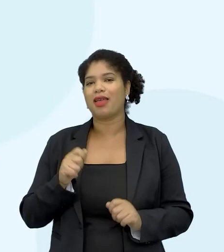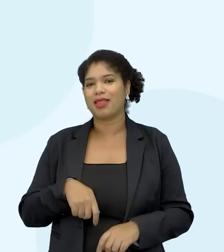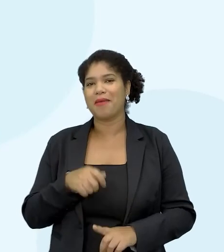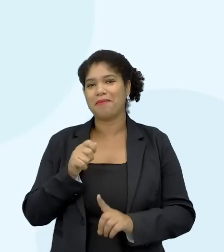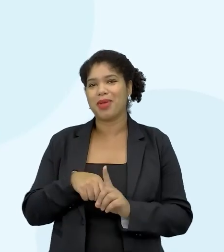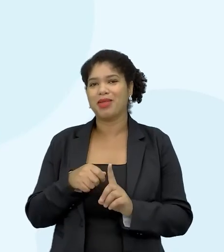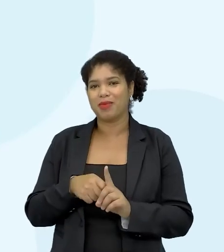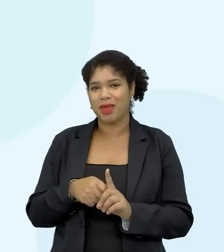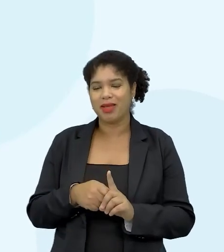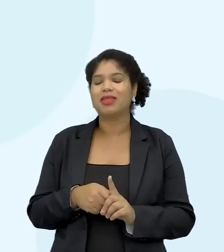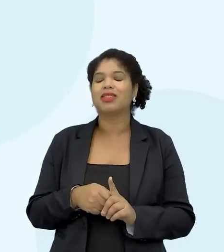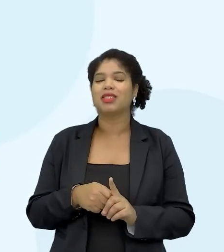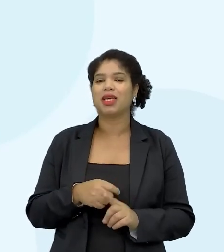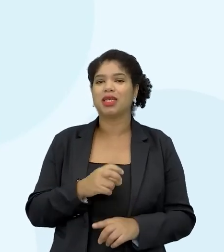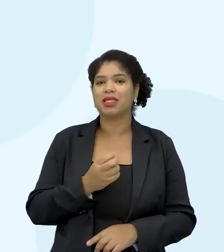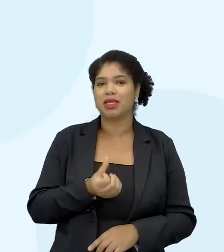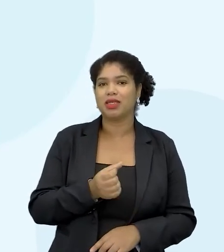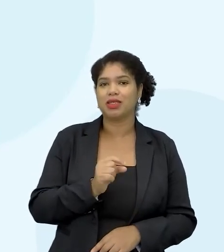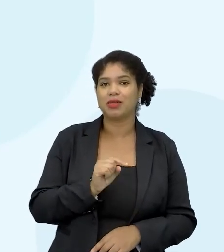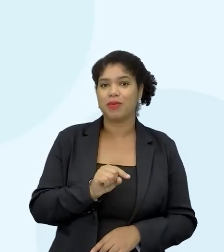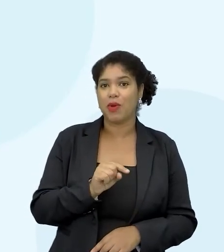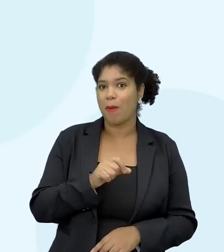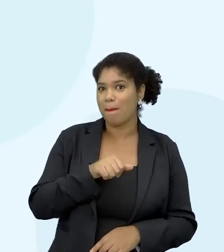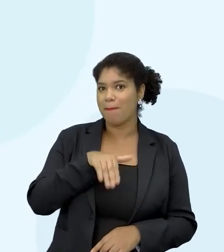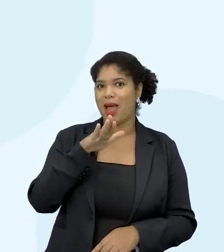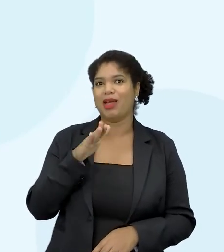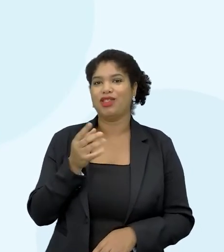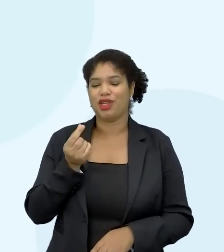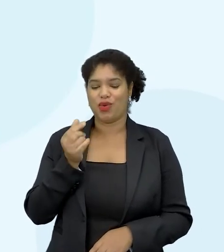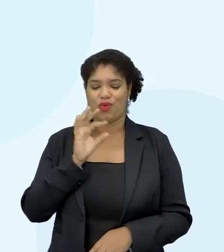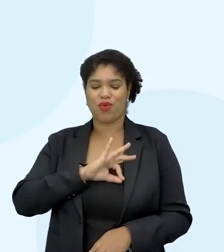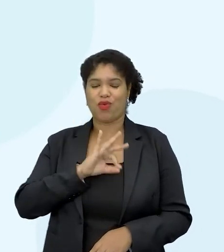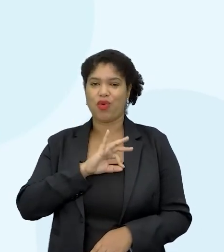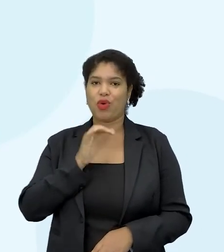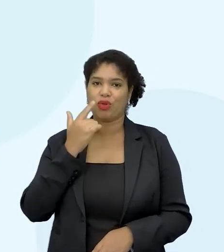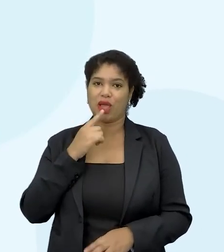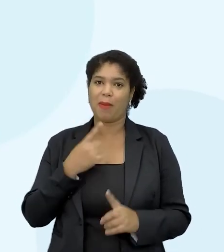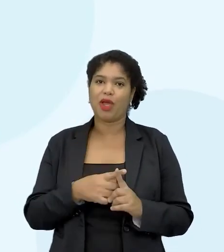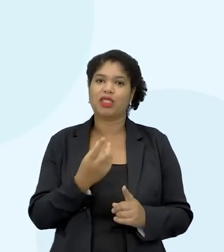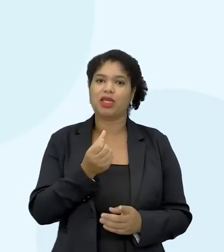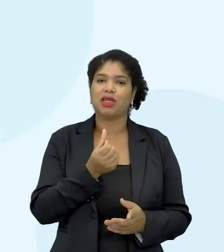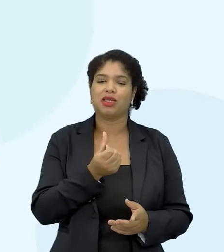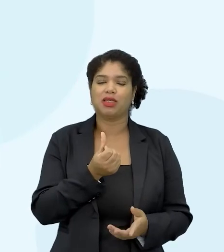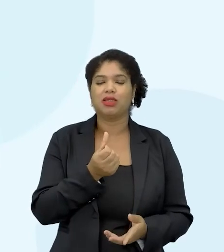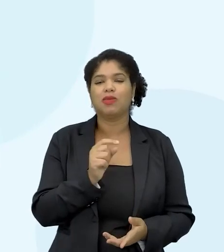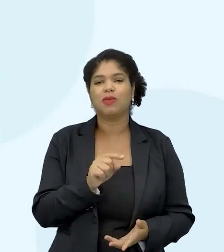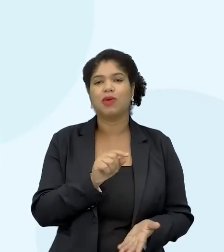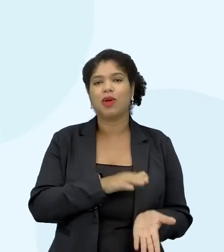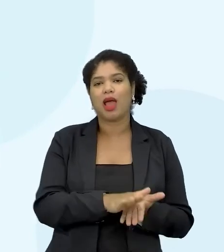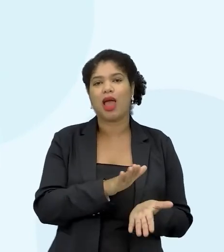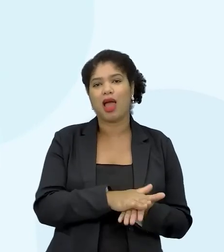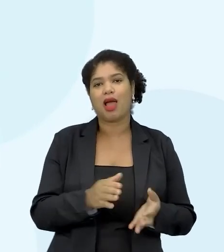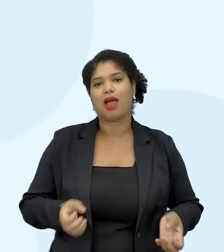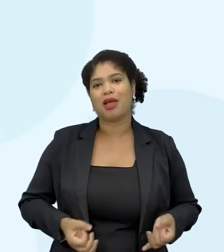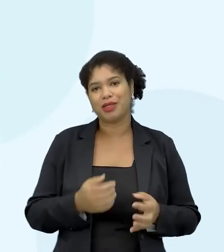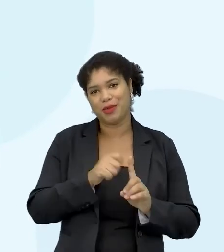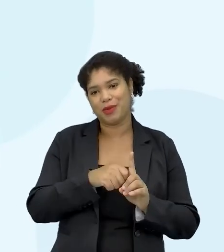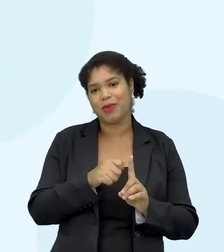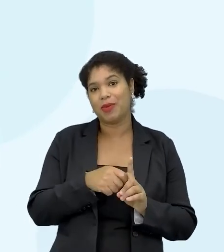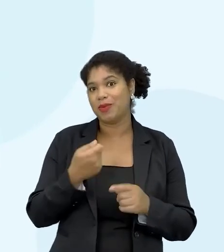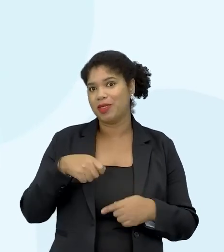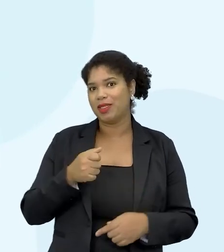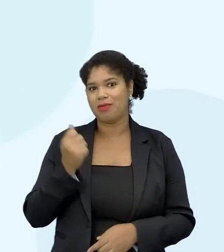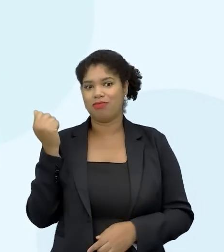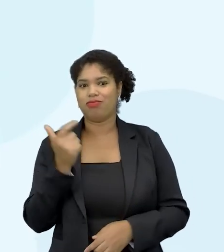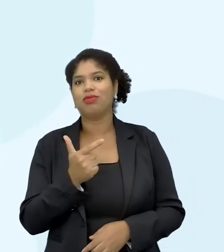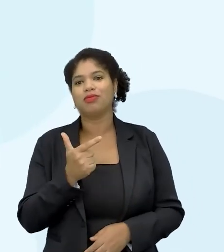passa para o outro lado, vem menos 14, né? 54 menos 14, 40. E o 40 que está multiplicando passa dividindo.